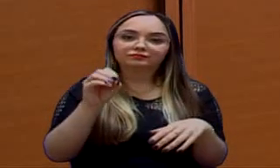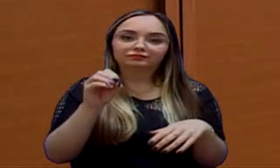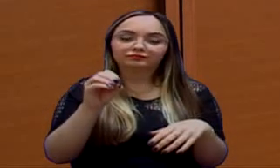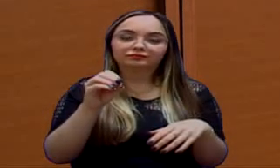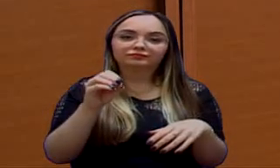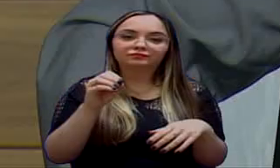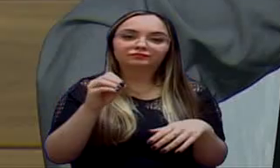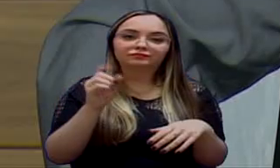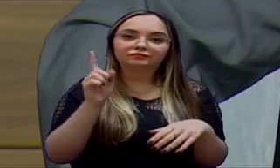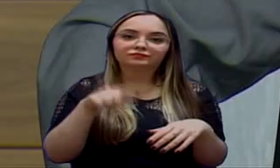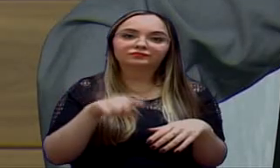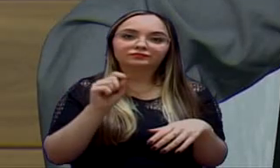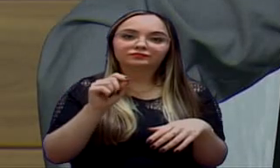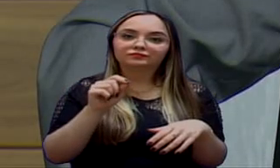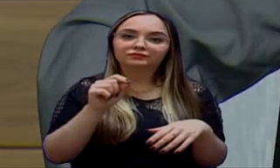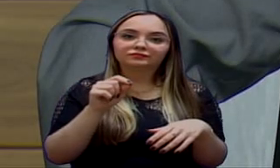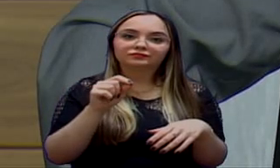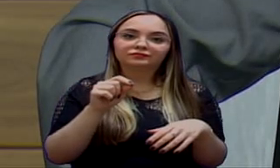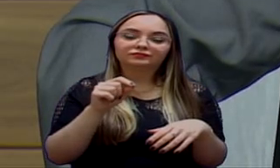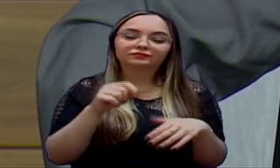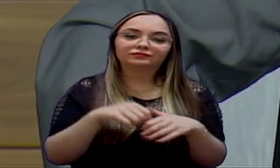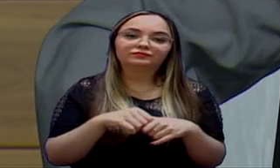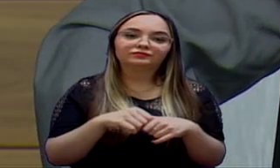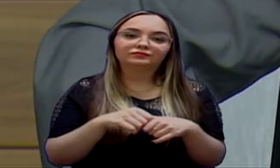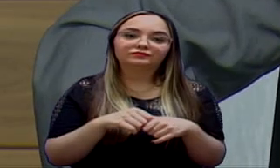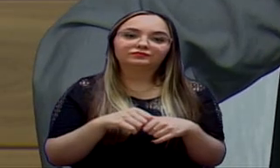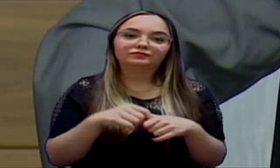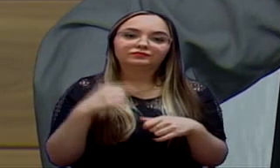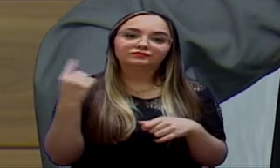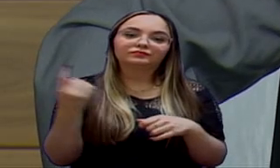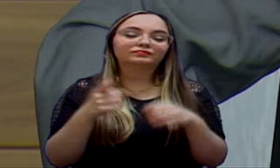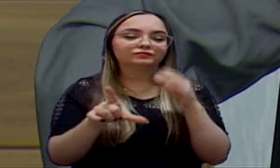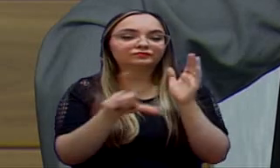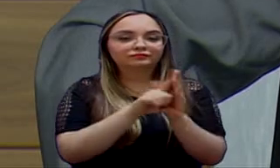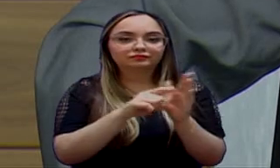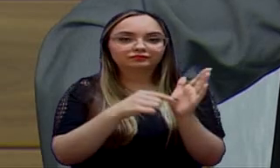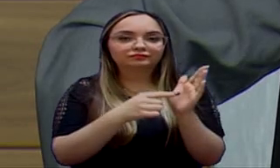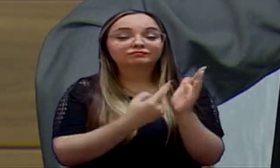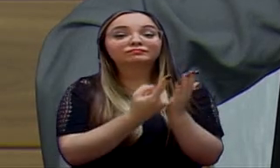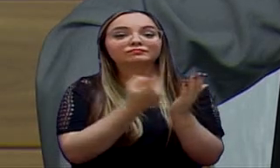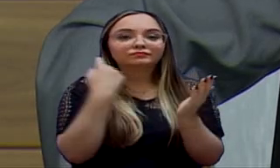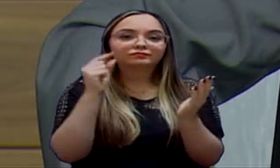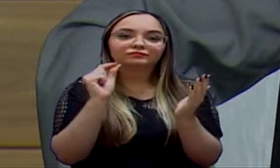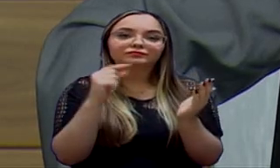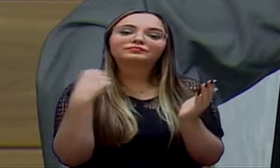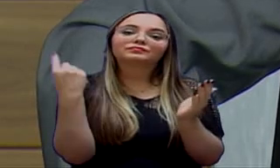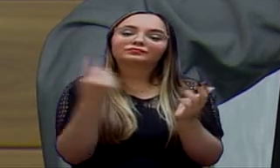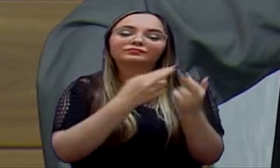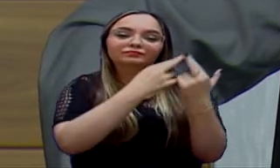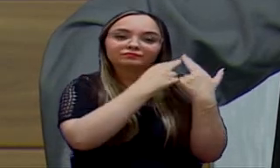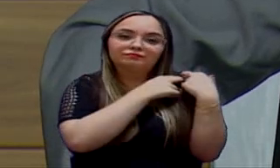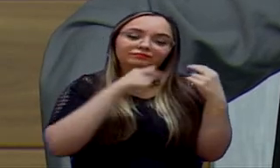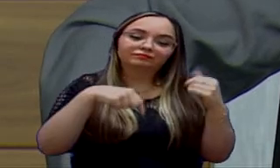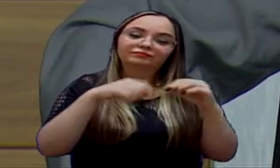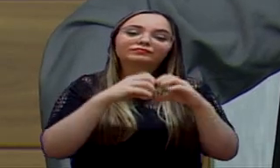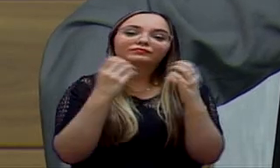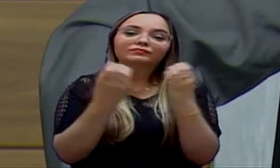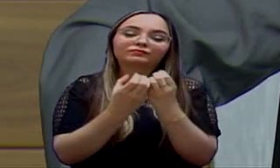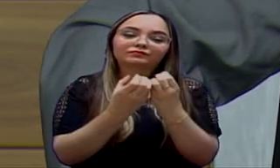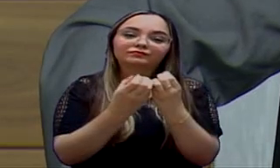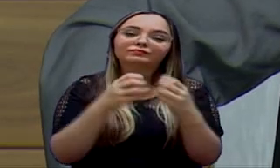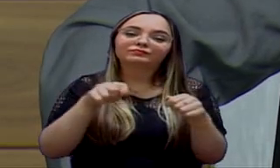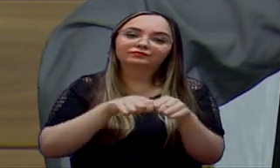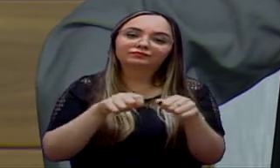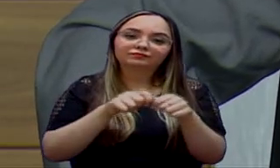fazem parte de um instrumentação legal que é de responsabilidade da Câmara Municipal de Sorocaba